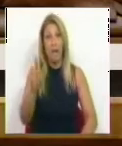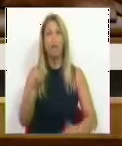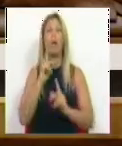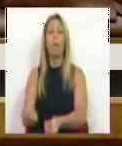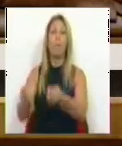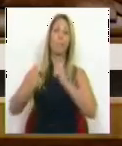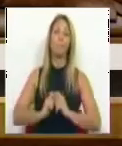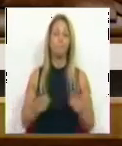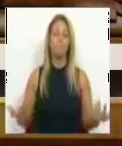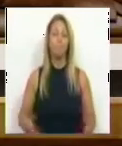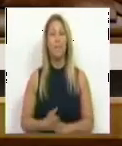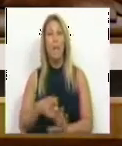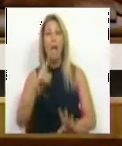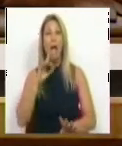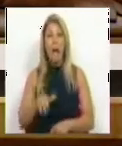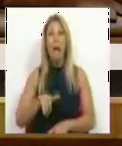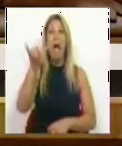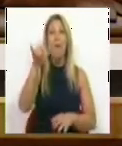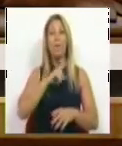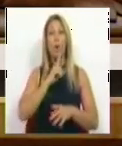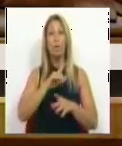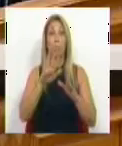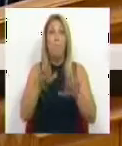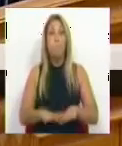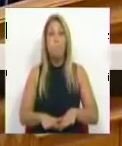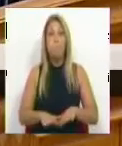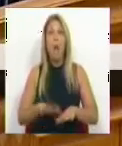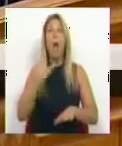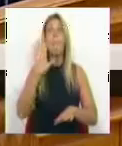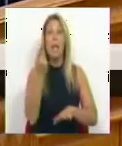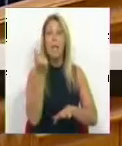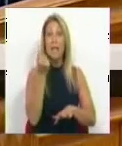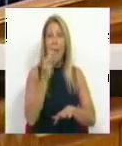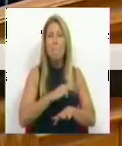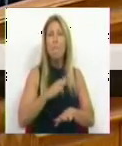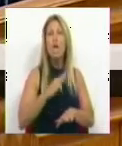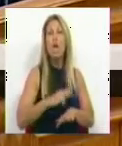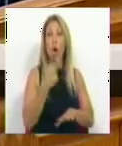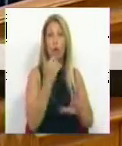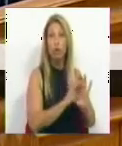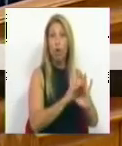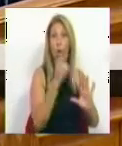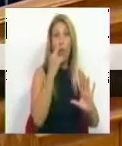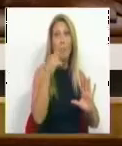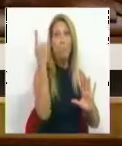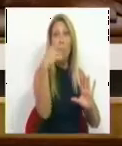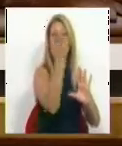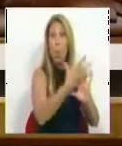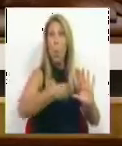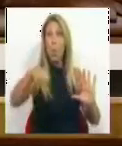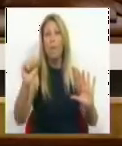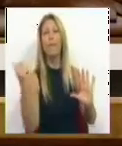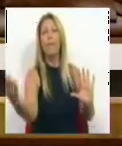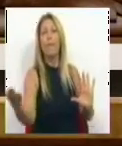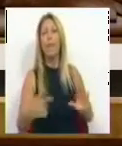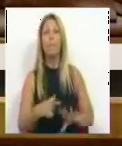estavam parados, voavam os milhões de euros dos cofres públicos para o bolso dos privados. E se o